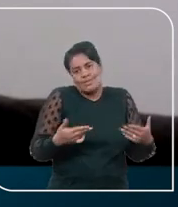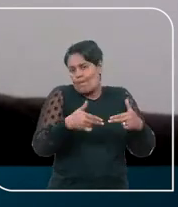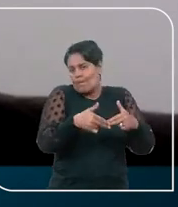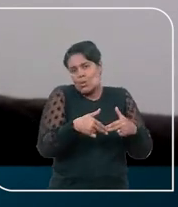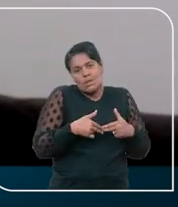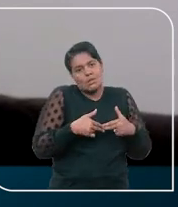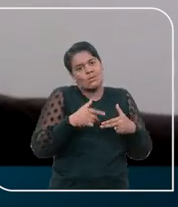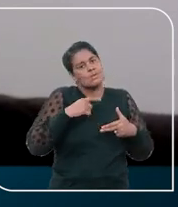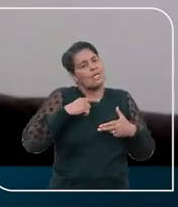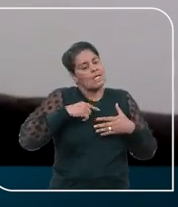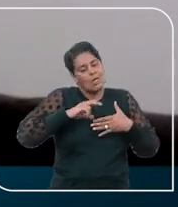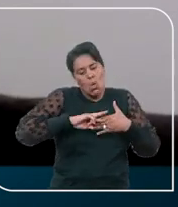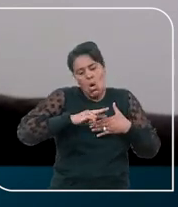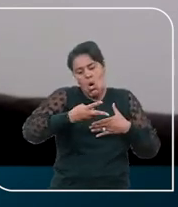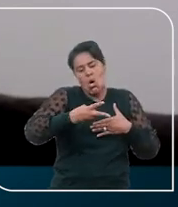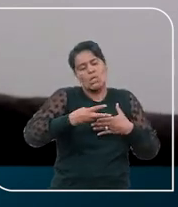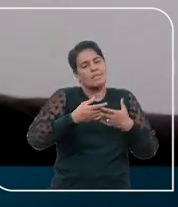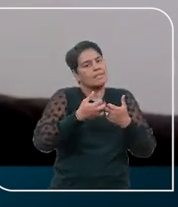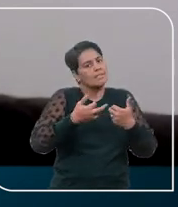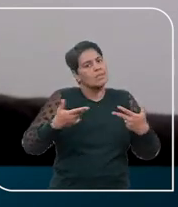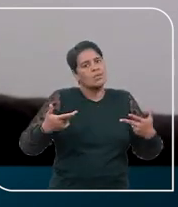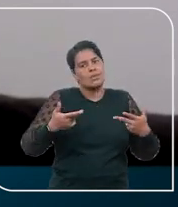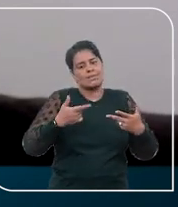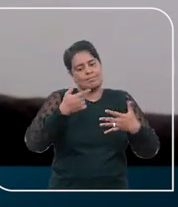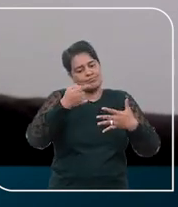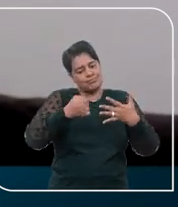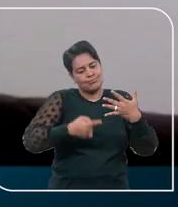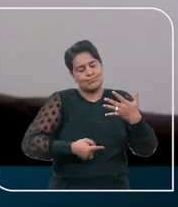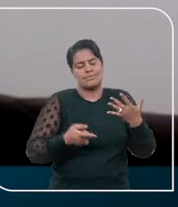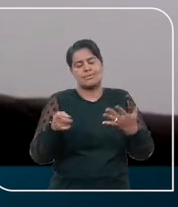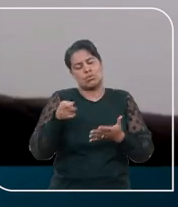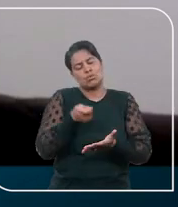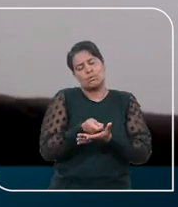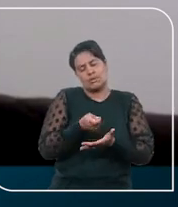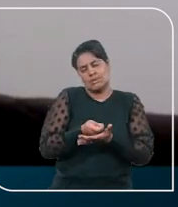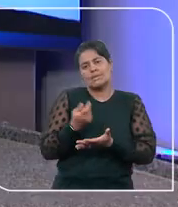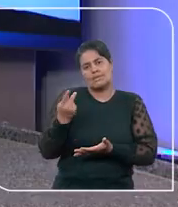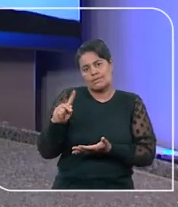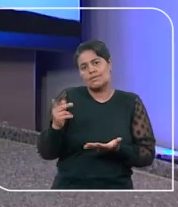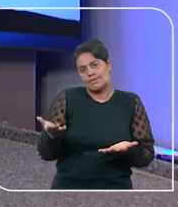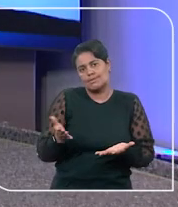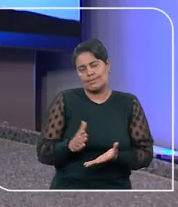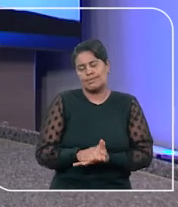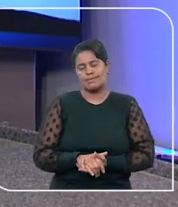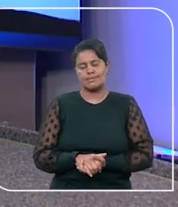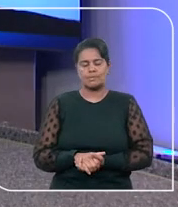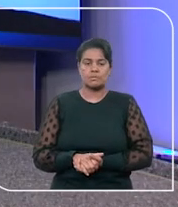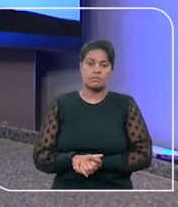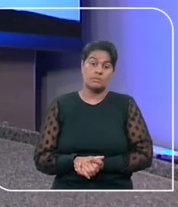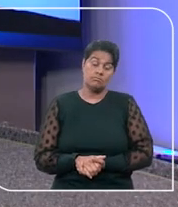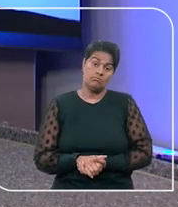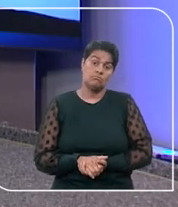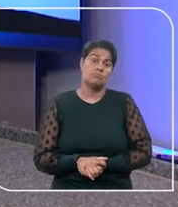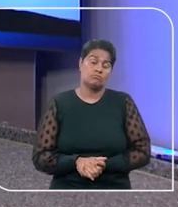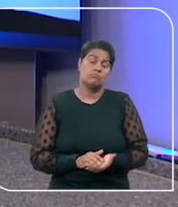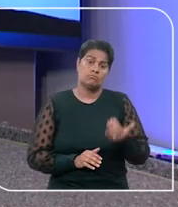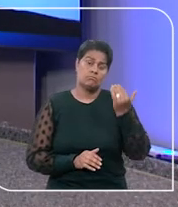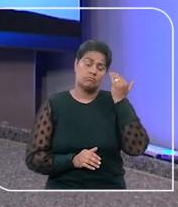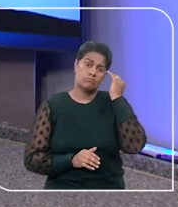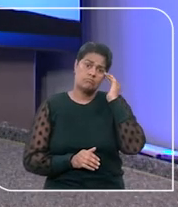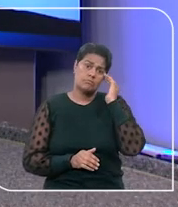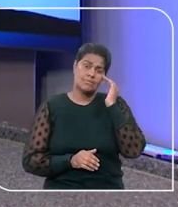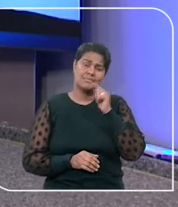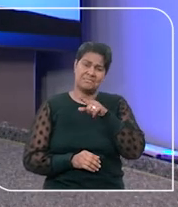demais atos, né, que são reflexos dessa obrigação, desse dever precípuo. Entendi. Bom, a gente falou aí dessa missão